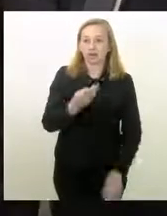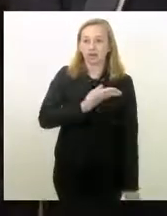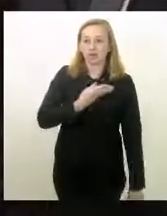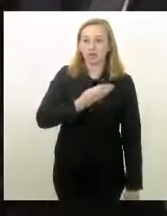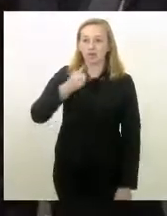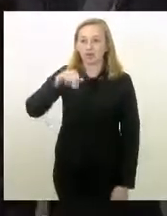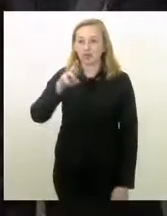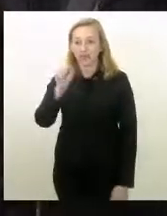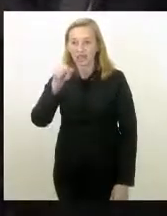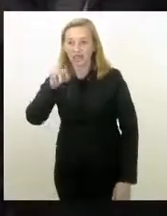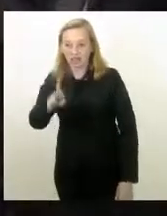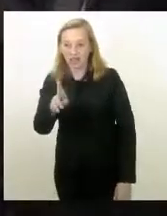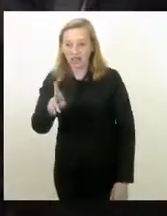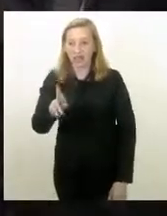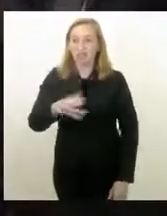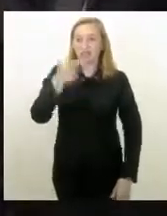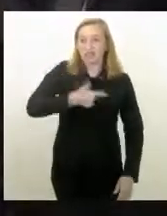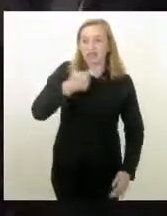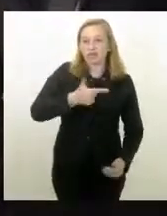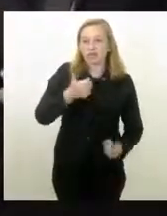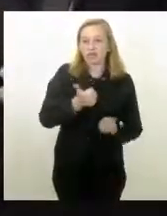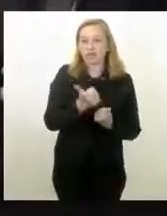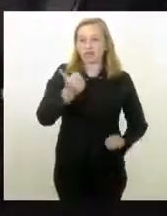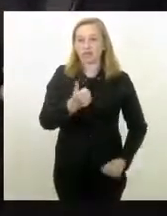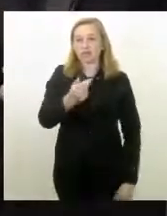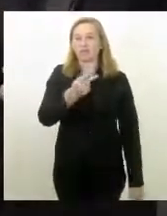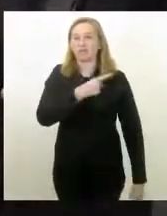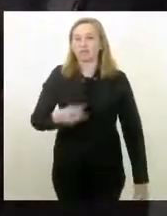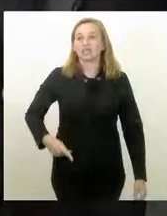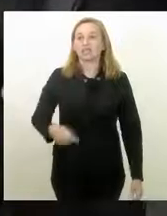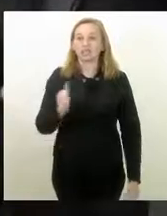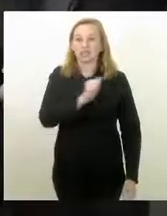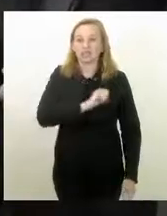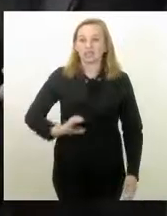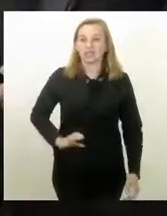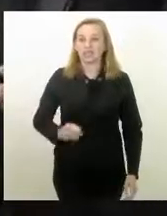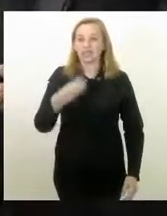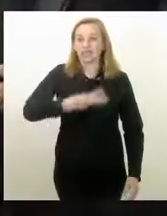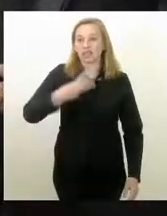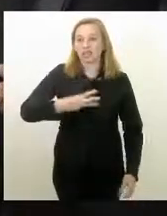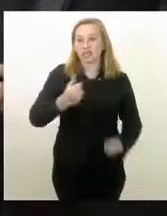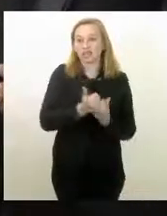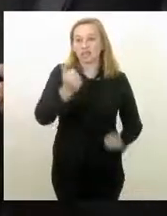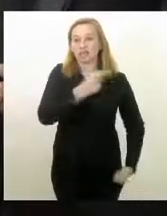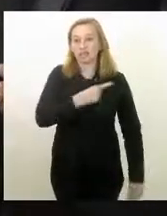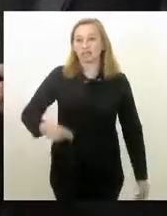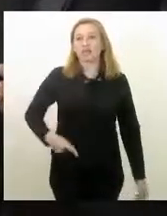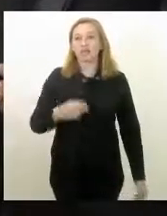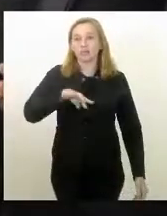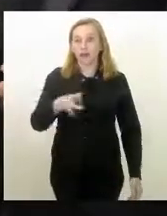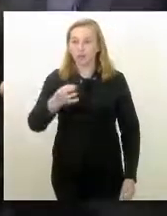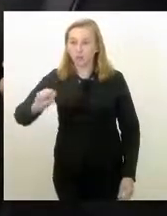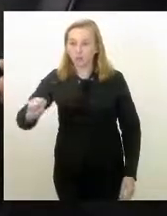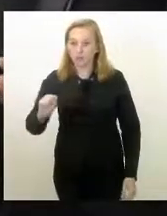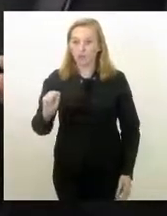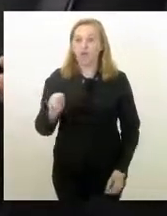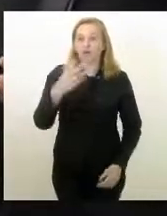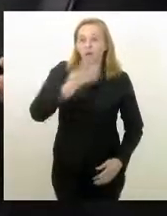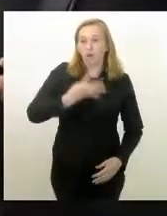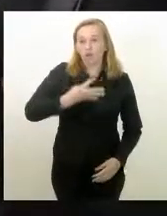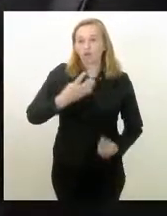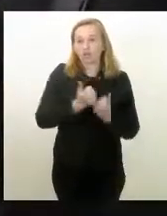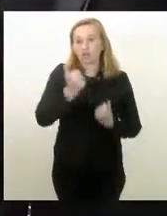Montes. Segundo vice-presidente, André Ceciliano. Terceiro vice-presidente, Marcos Vinícius.